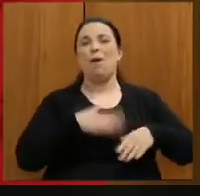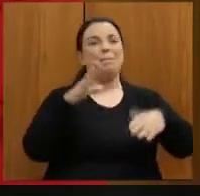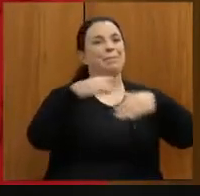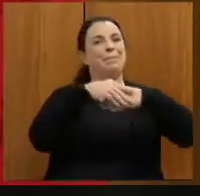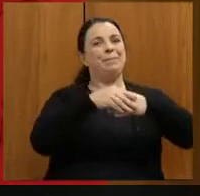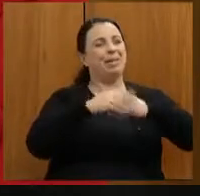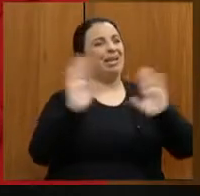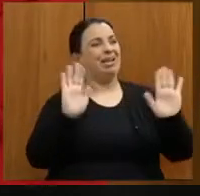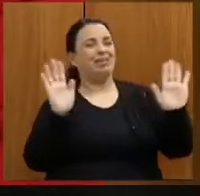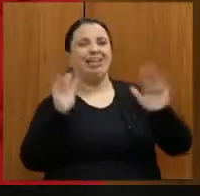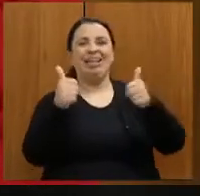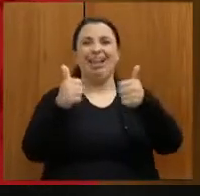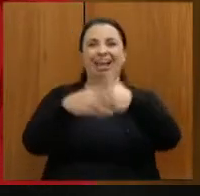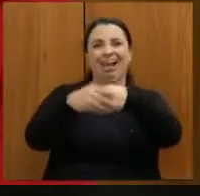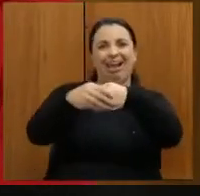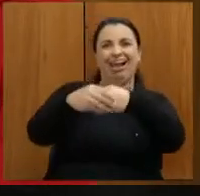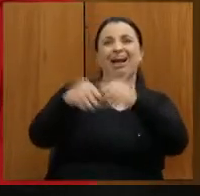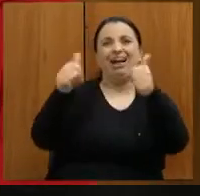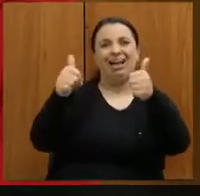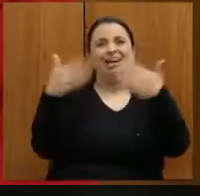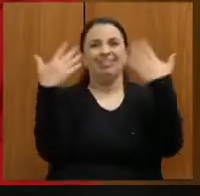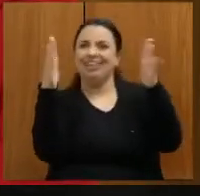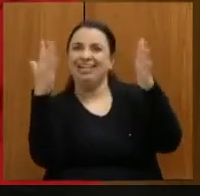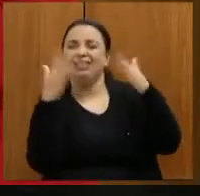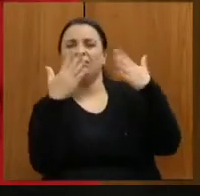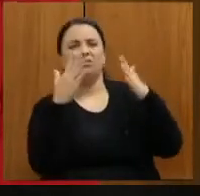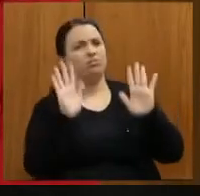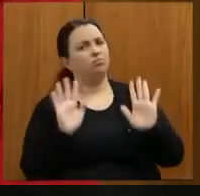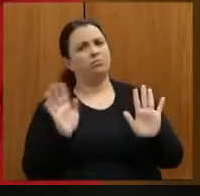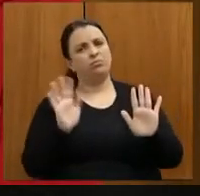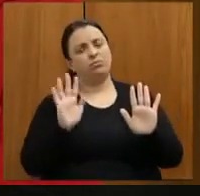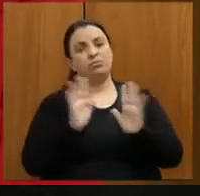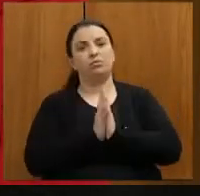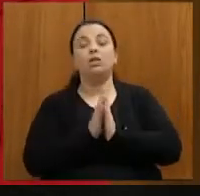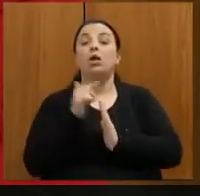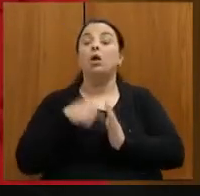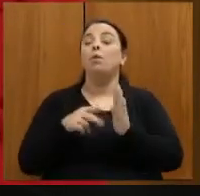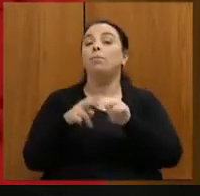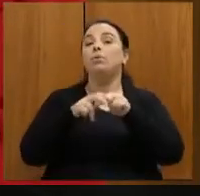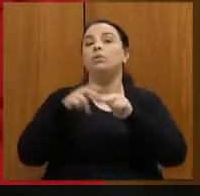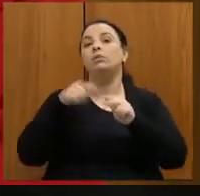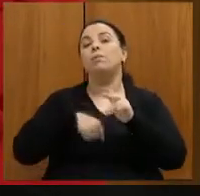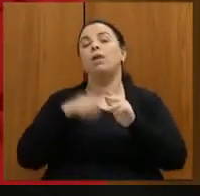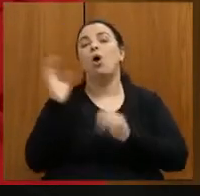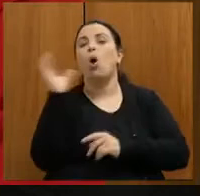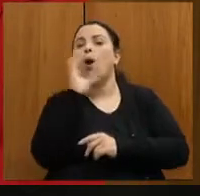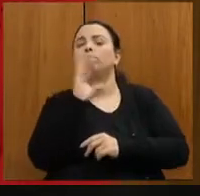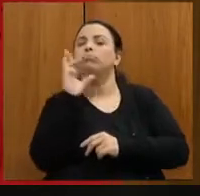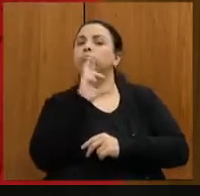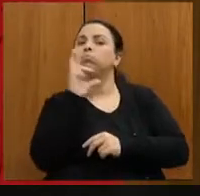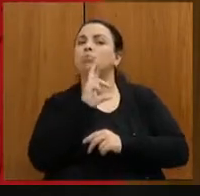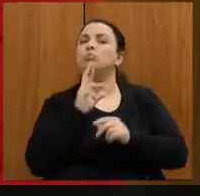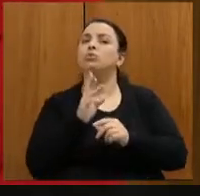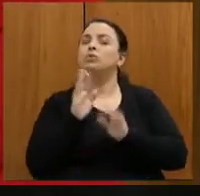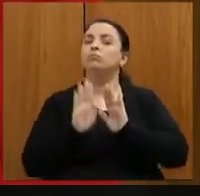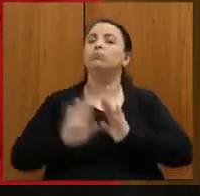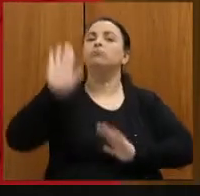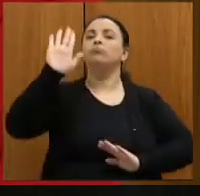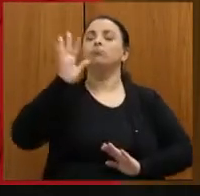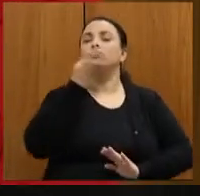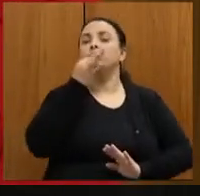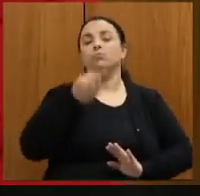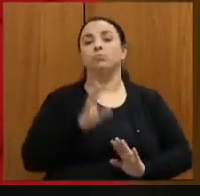de parabenização então eu quero fazer essa questão de ordem é presidente e eu quero deixar aqui o meu protesto